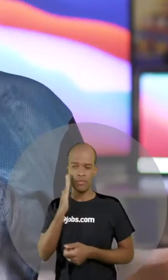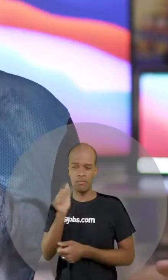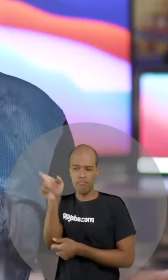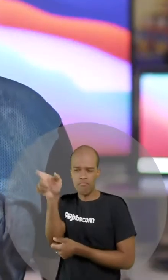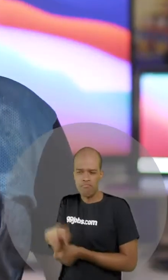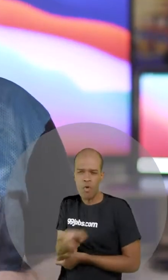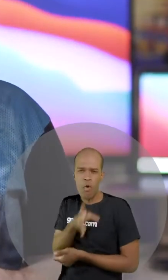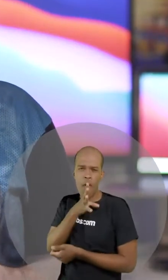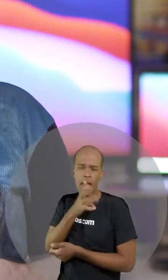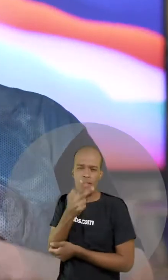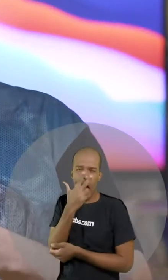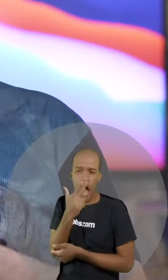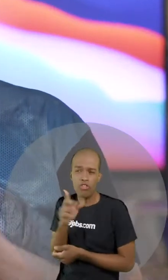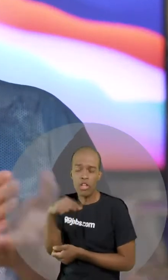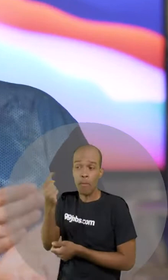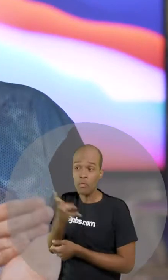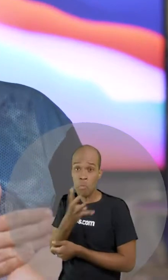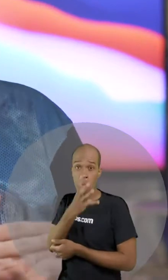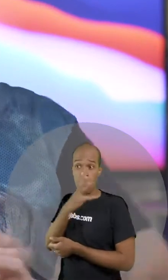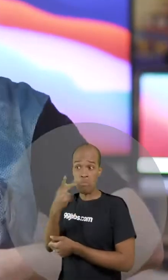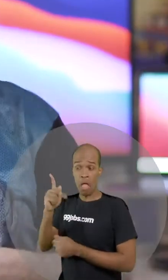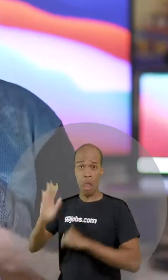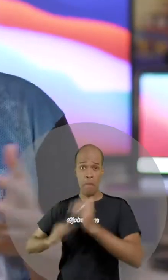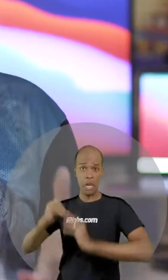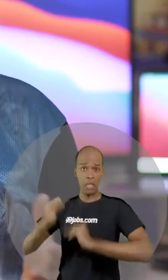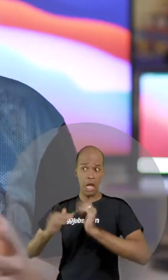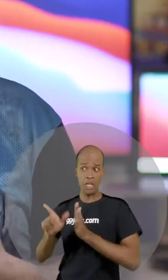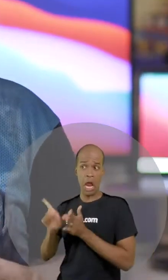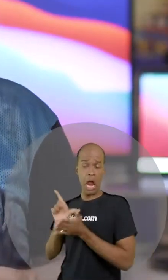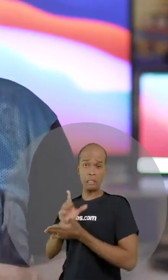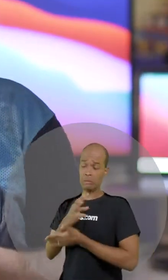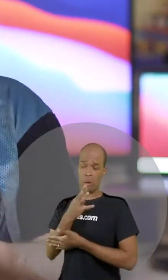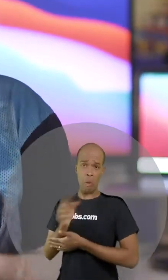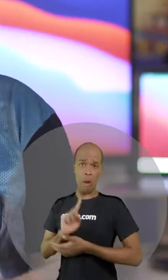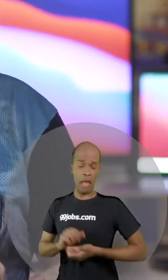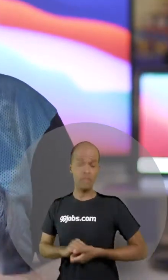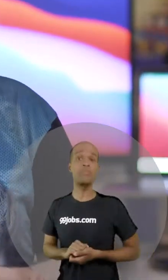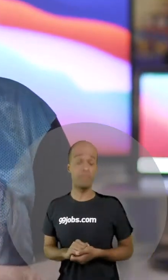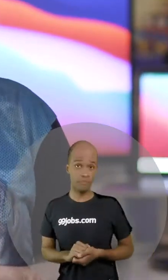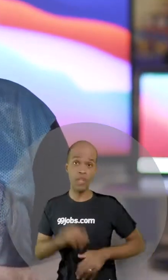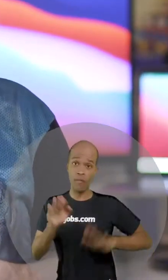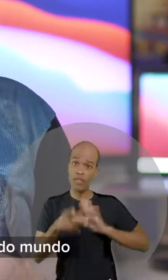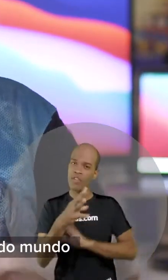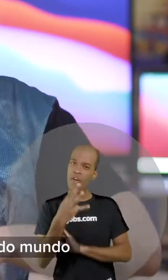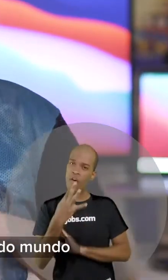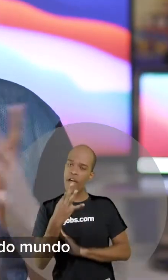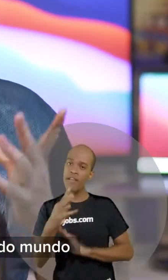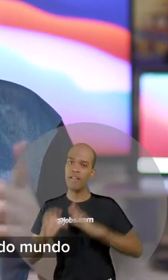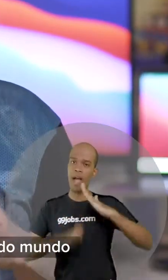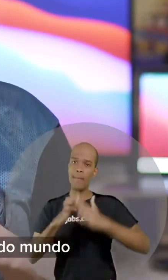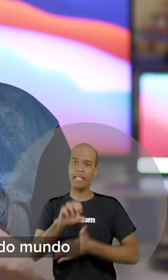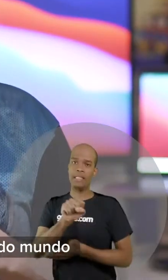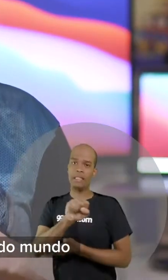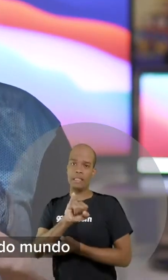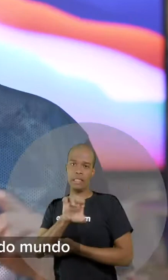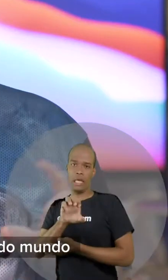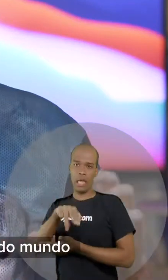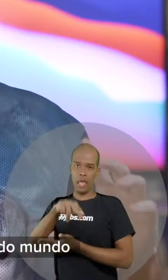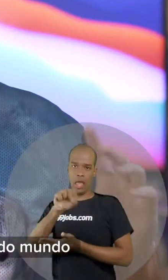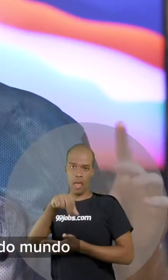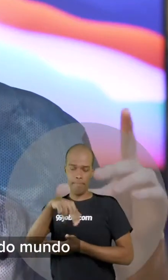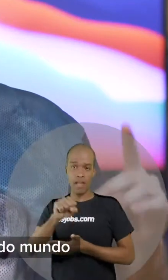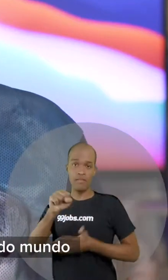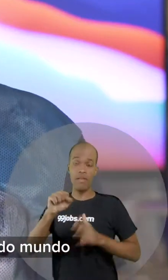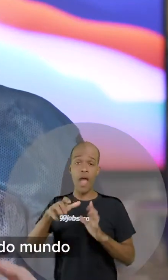Sabe quando você acha que conhece alguém e depois você se surpreende com habilidades que você nem sabia que essa pessoa tinha? Talvez você conheça a Siemens, uma